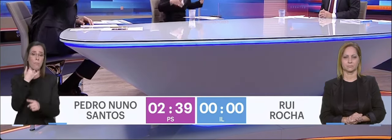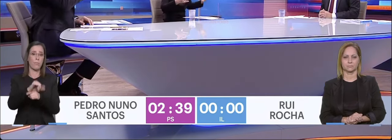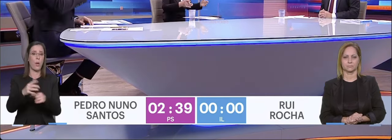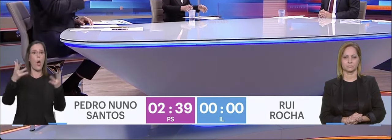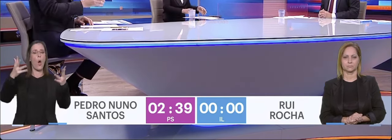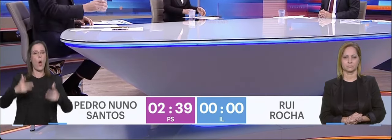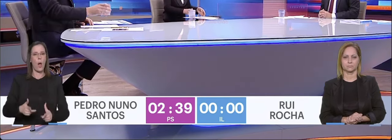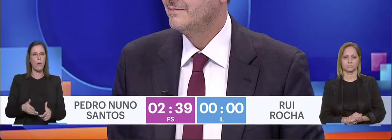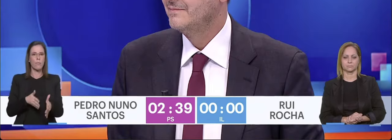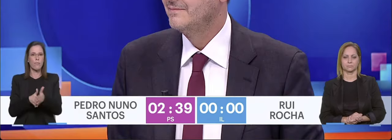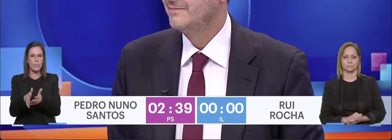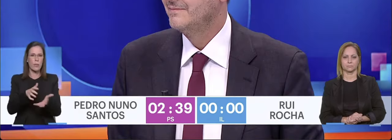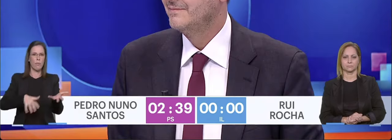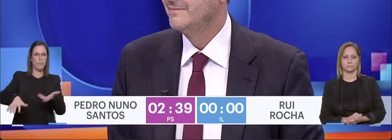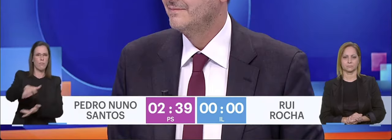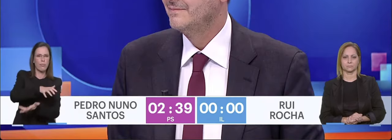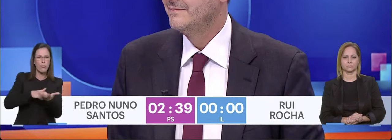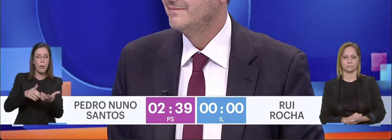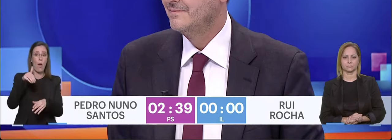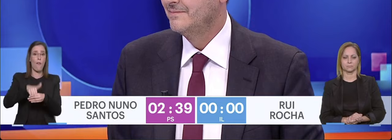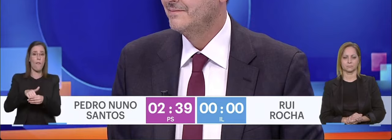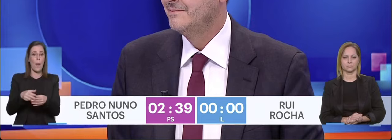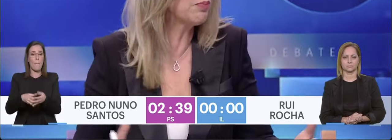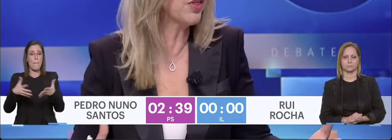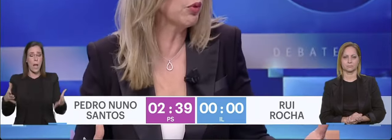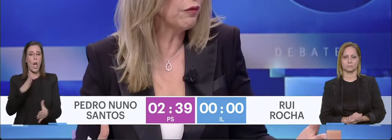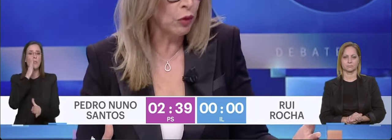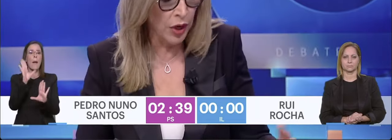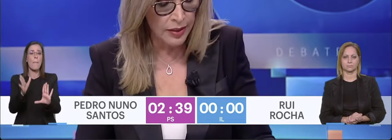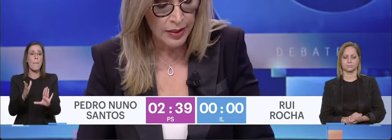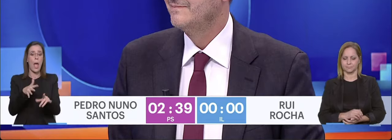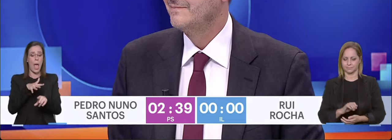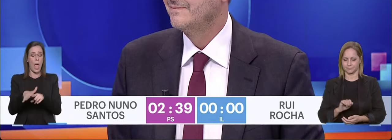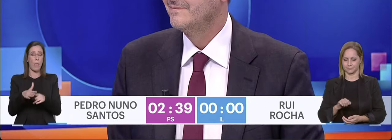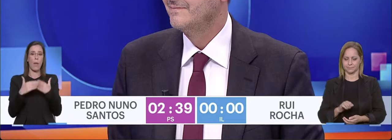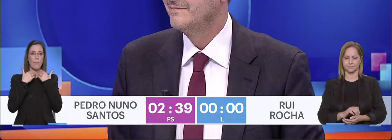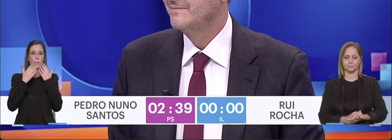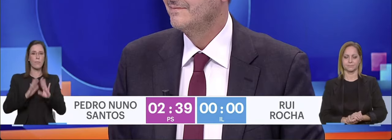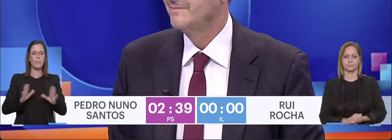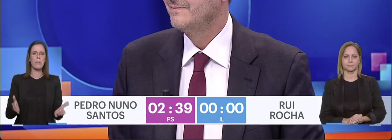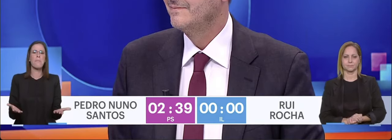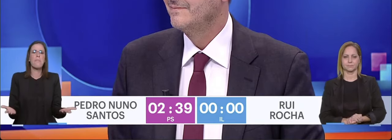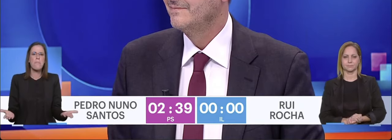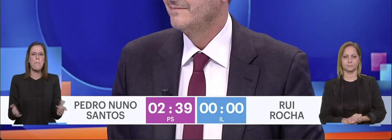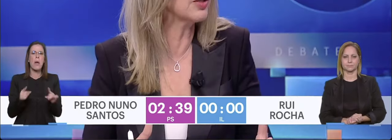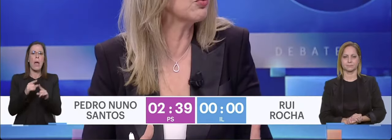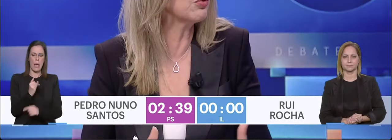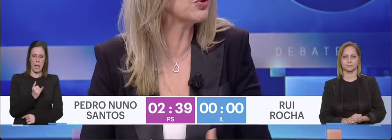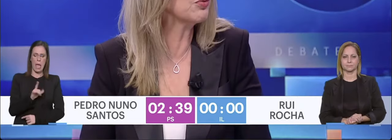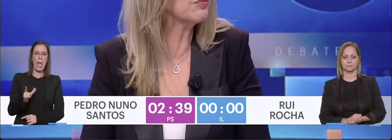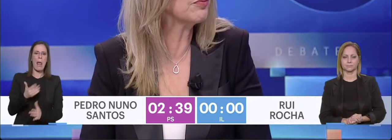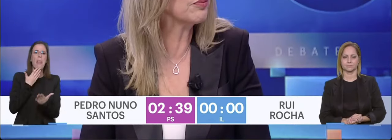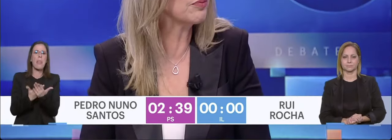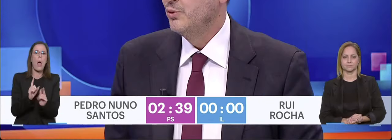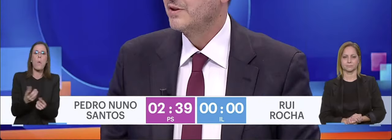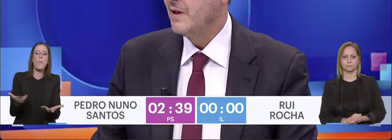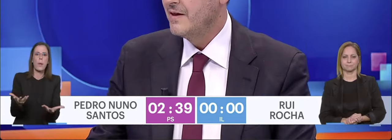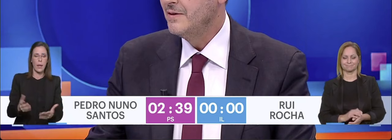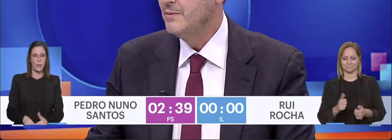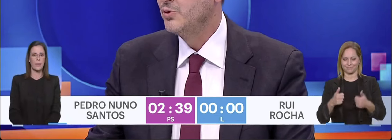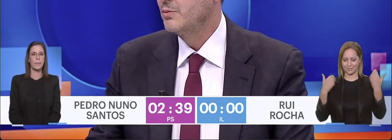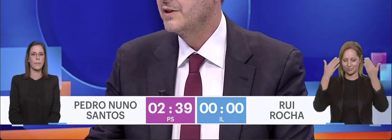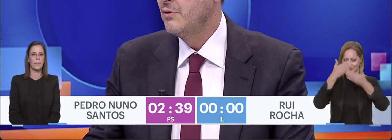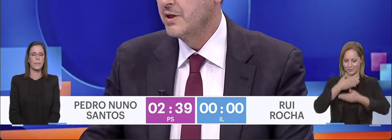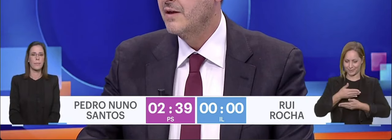orçamento precipitou esta crise o partido ganhou votos Como já disse mas perdeu influência o que é que a iniciativa Liberal ganhou com isto Boa